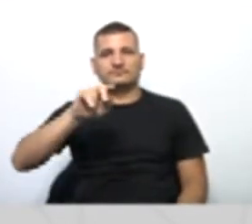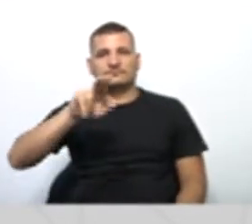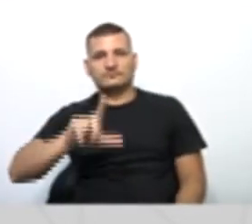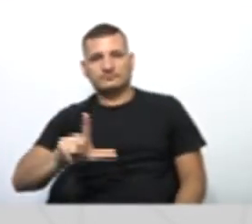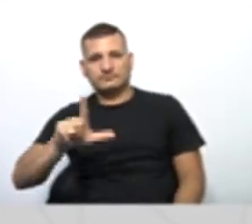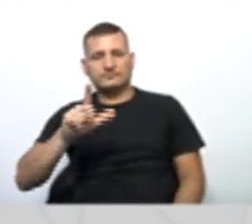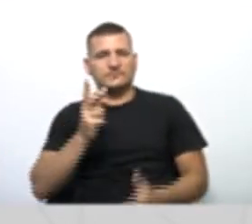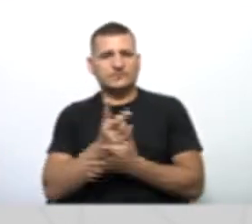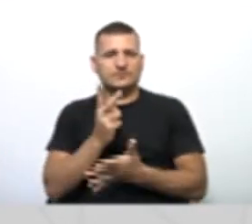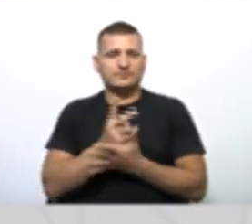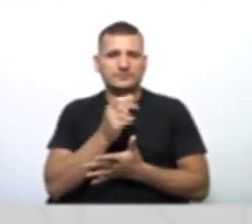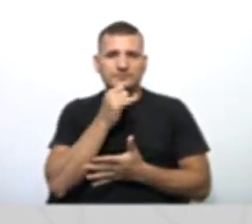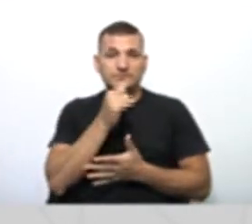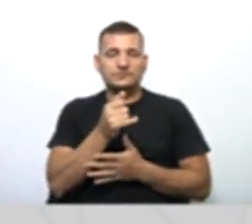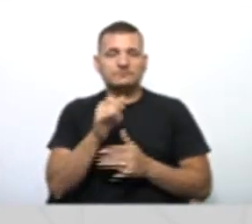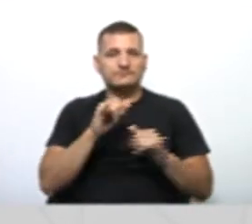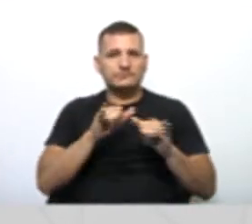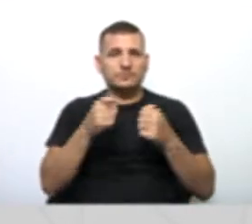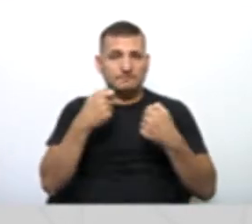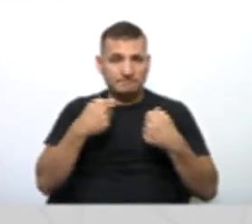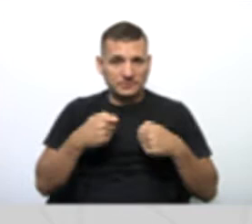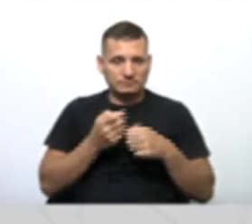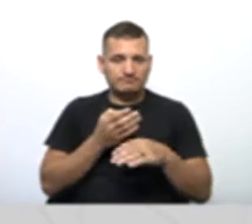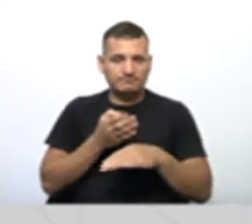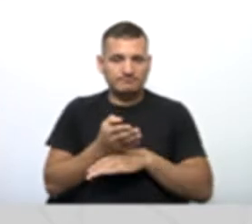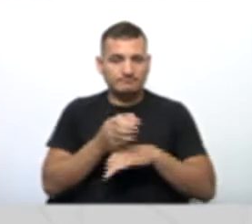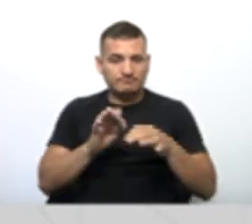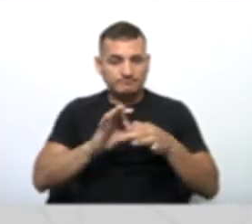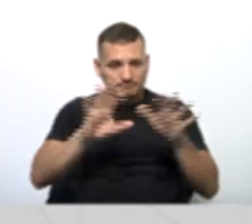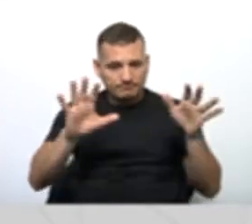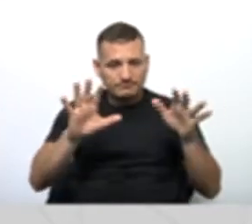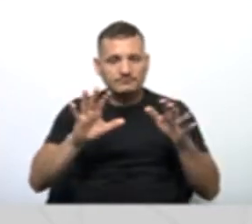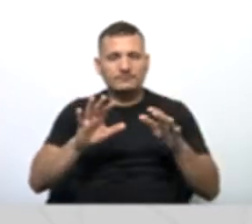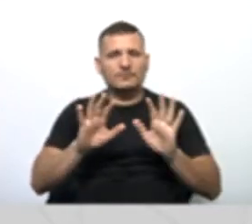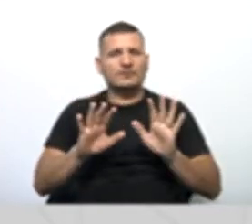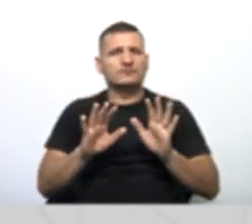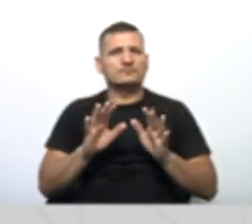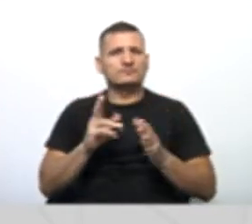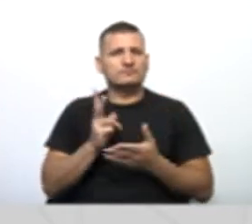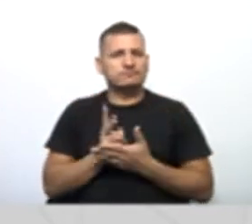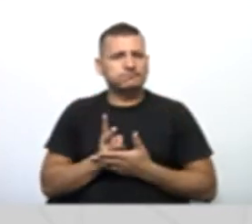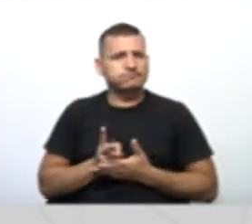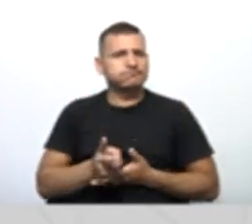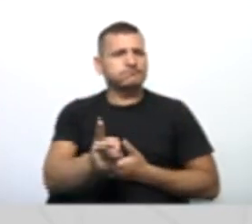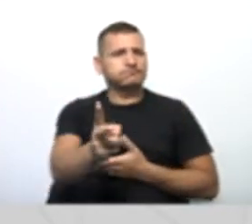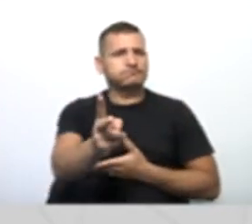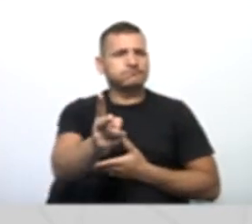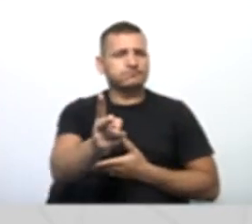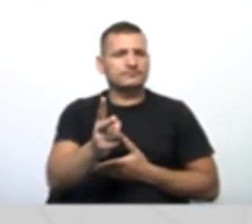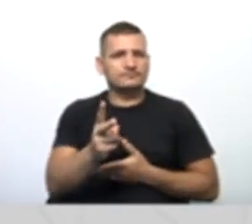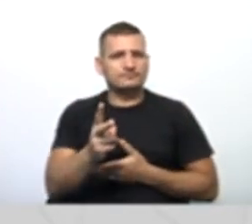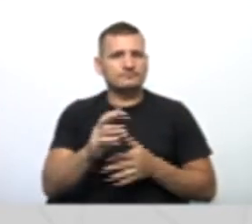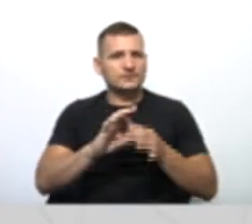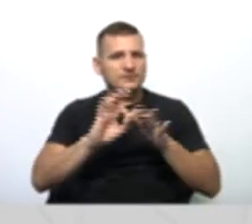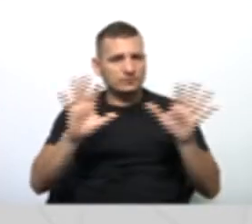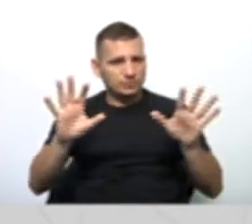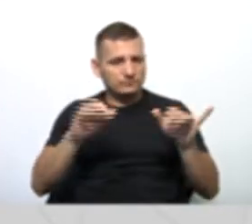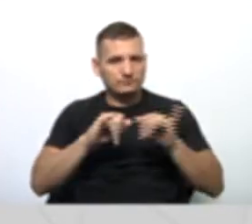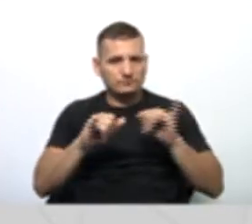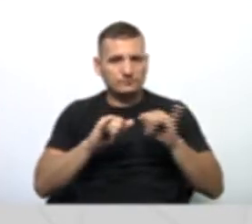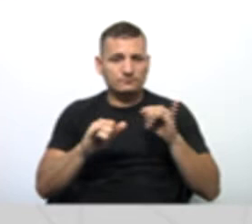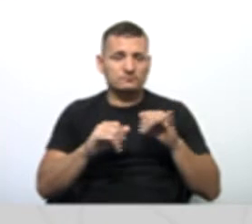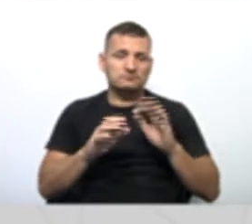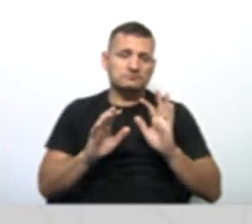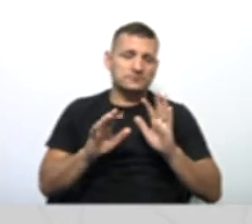que requisitada. Então, tem que ficar para sempre? Depende, né? Depende, porque pode ser que fique por